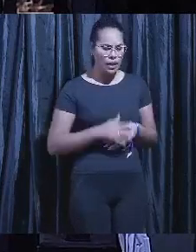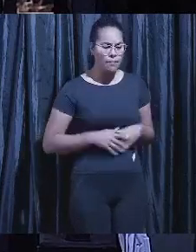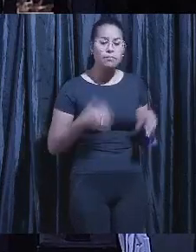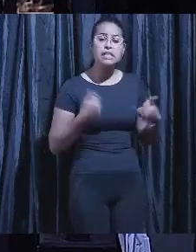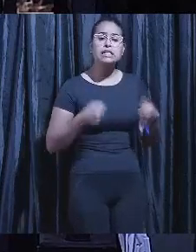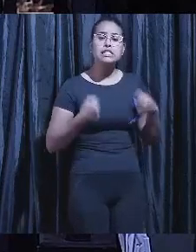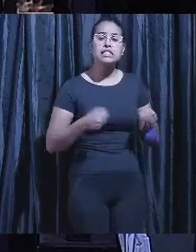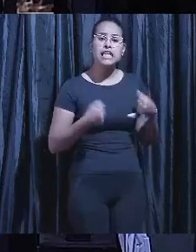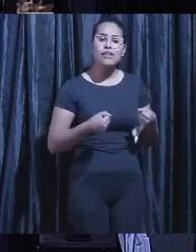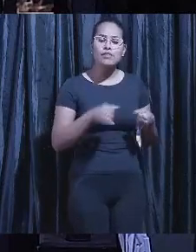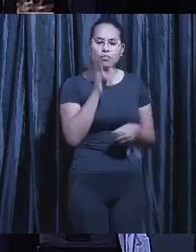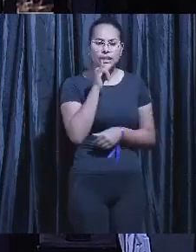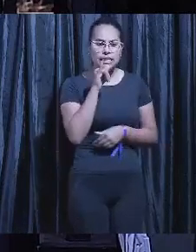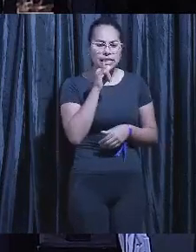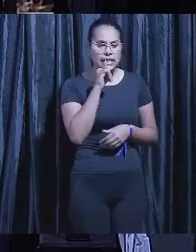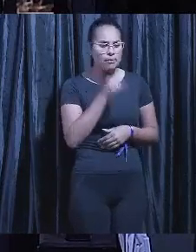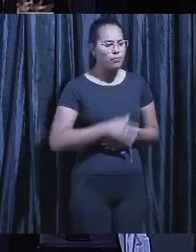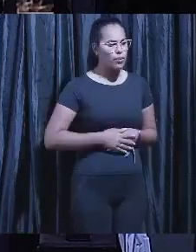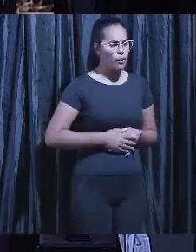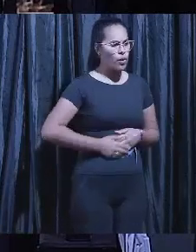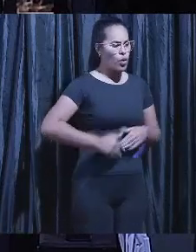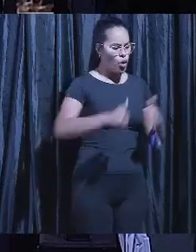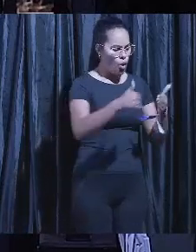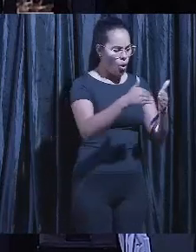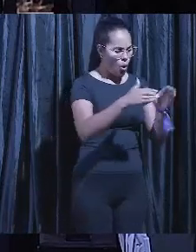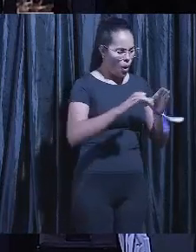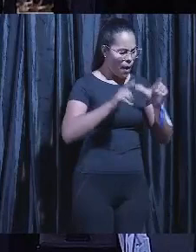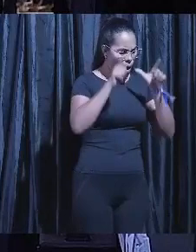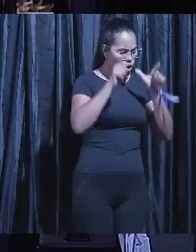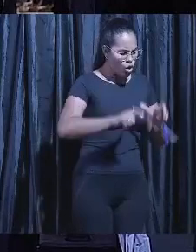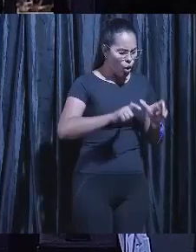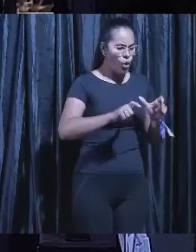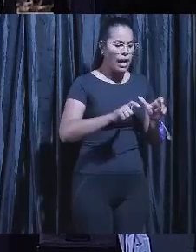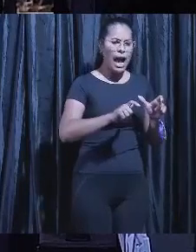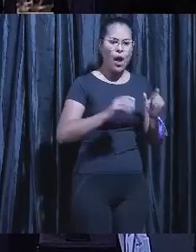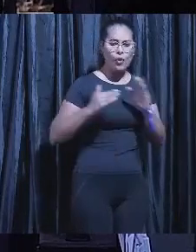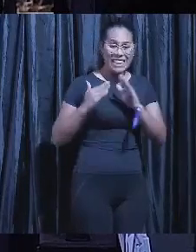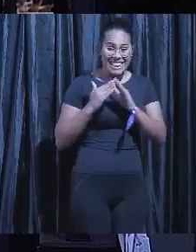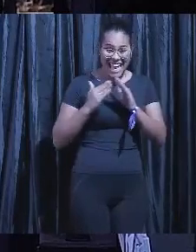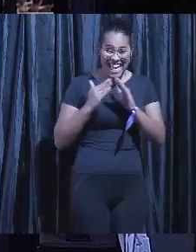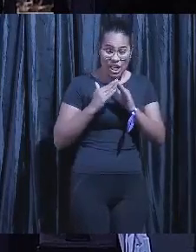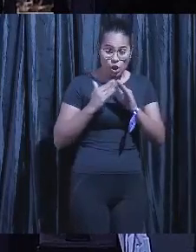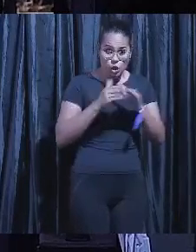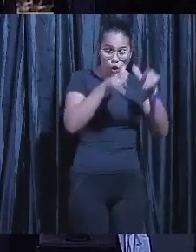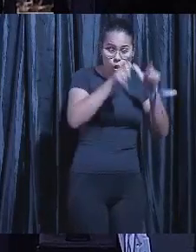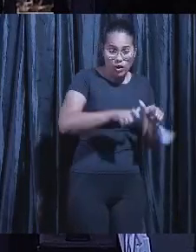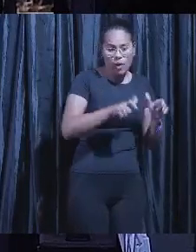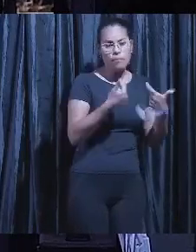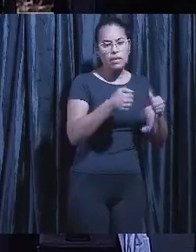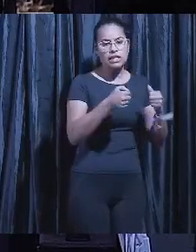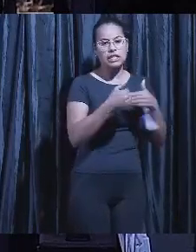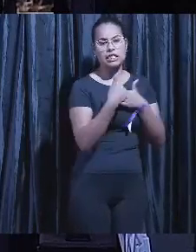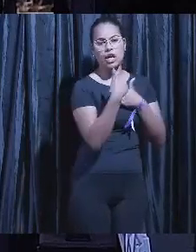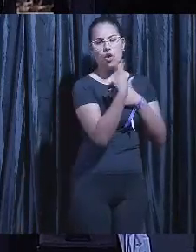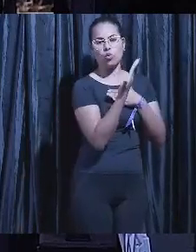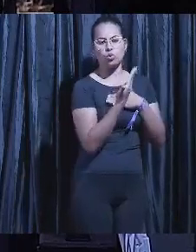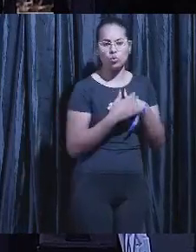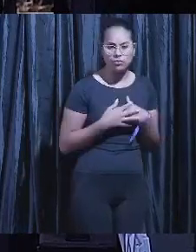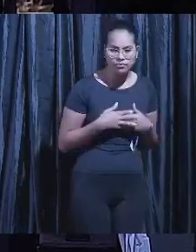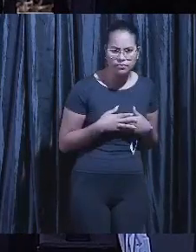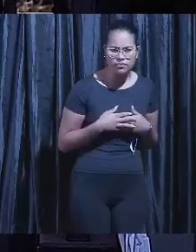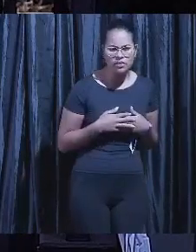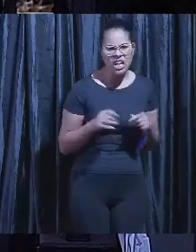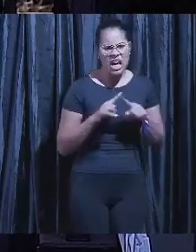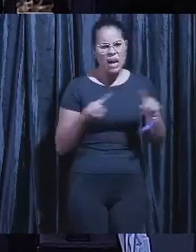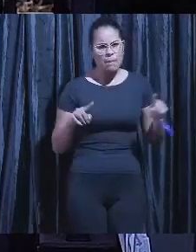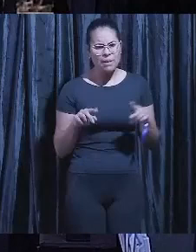cômodo. Como é que você fala para uma pessoa que mora numa casa que é um único cômodo, que ela